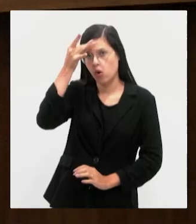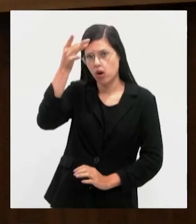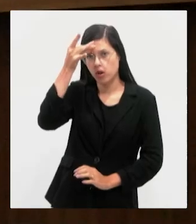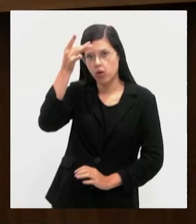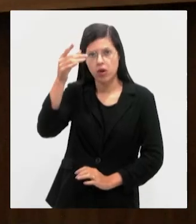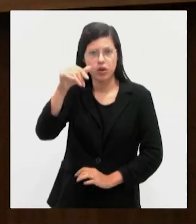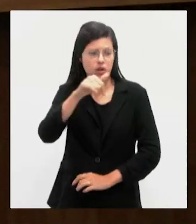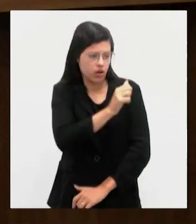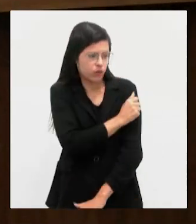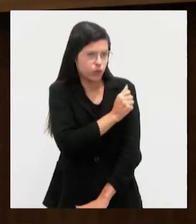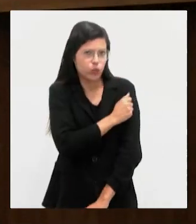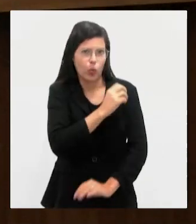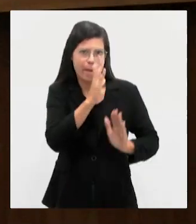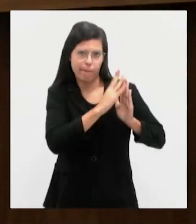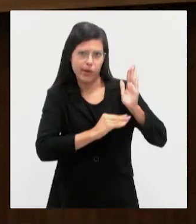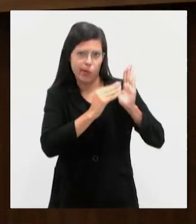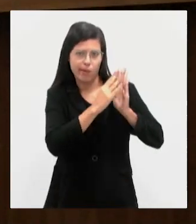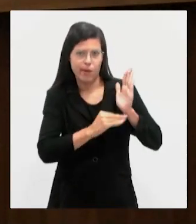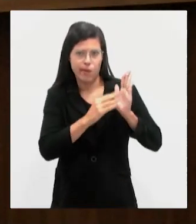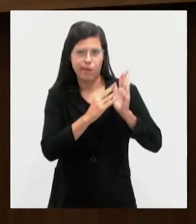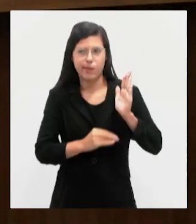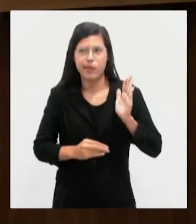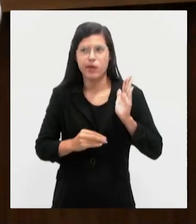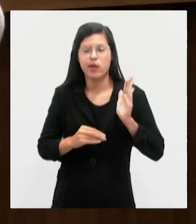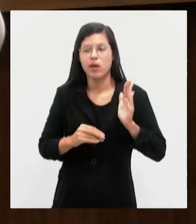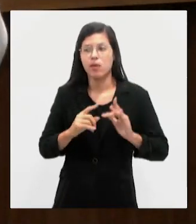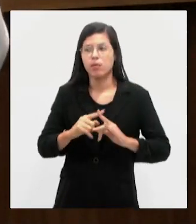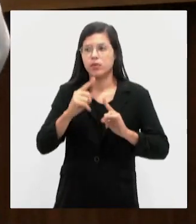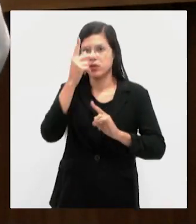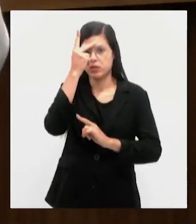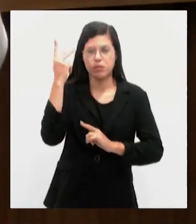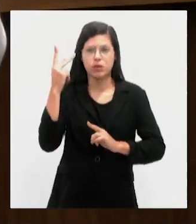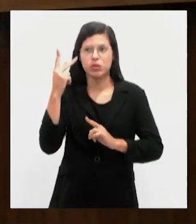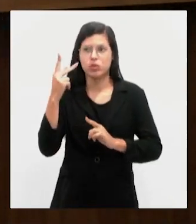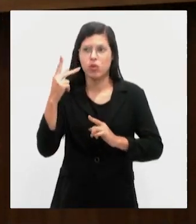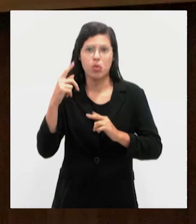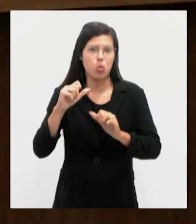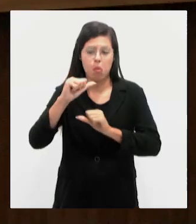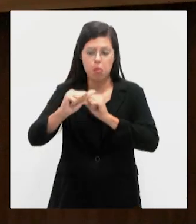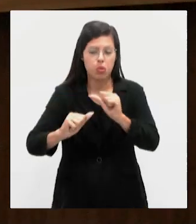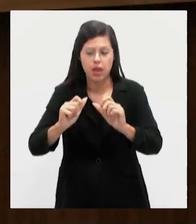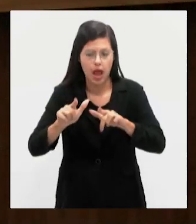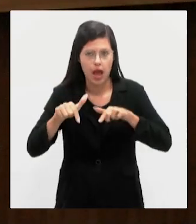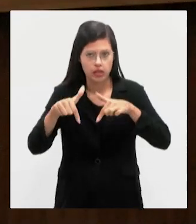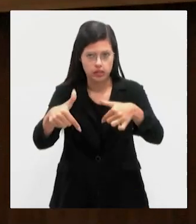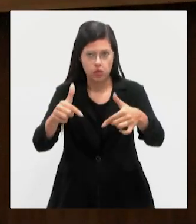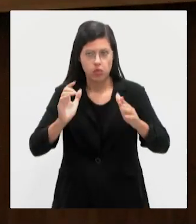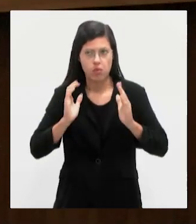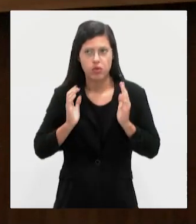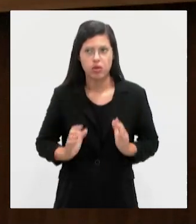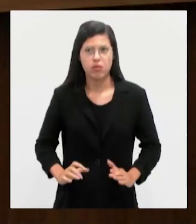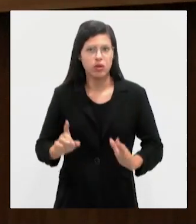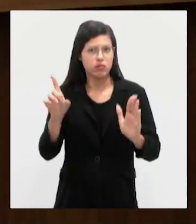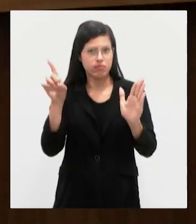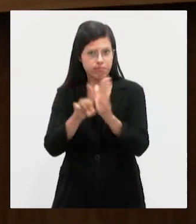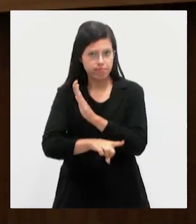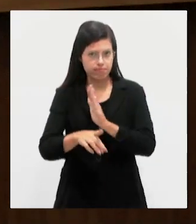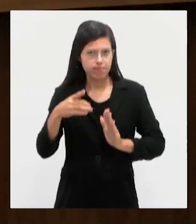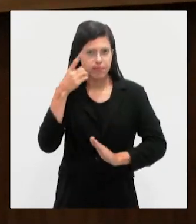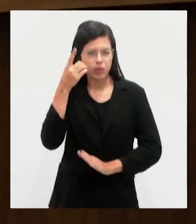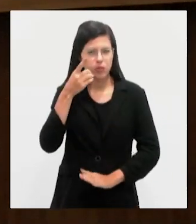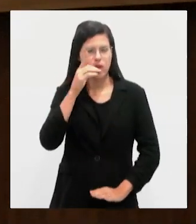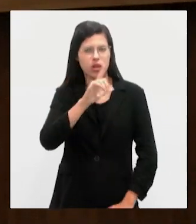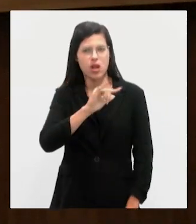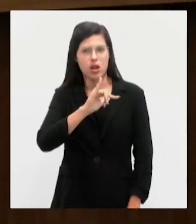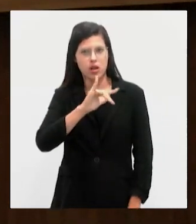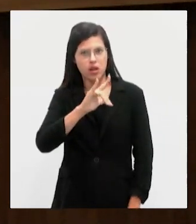repete, buraco da camada de ozônio é. Mas as pessoas não mudam de comportamento, Eu pergunto, deputada Lilian